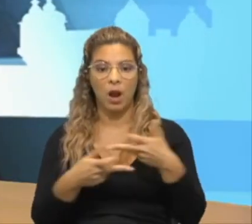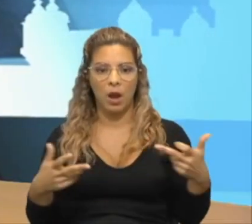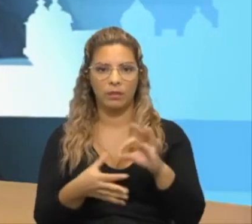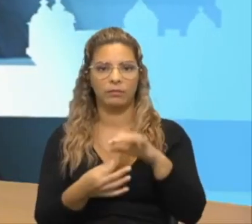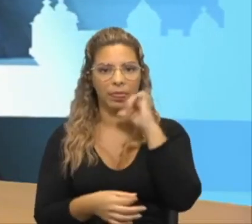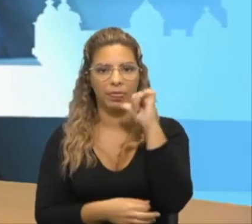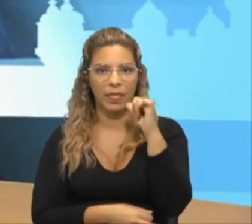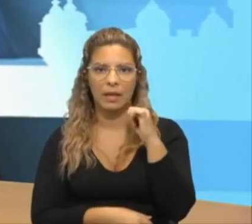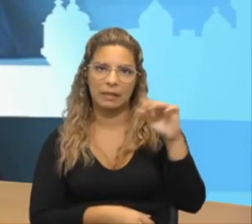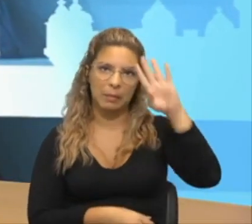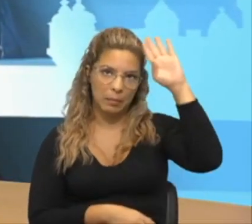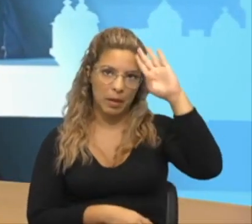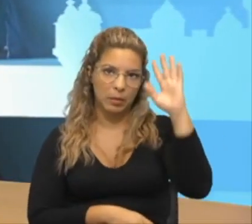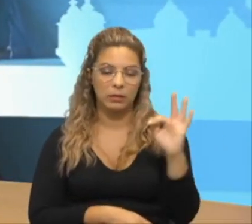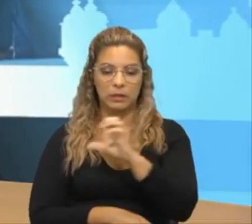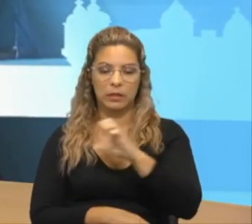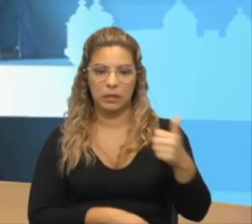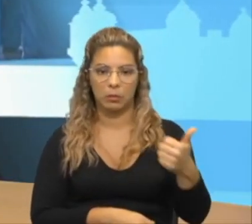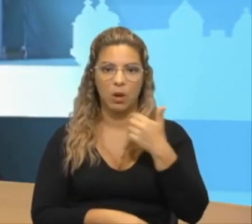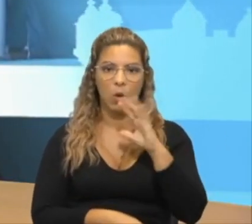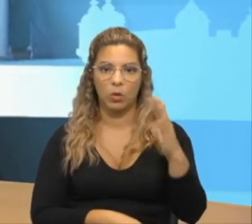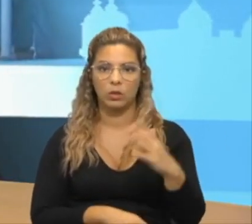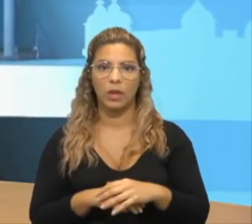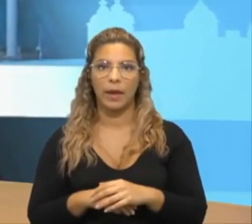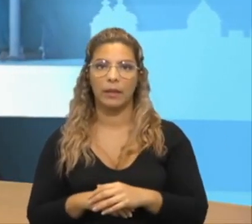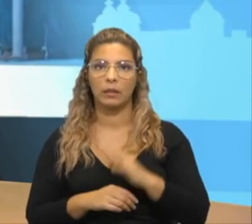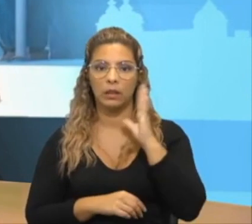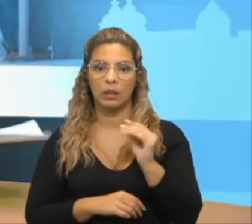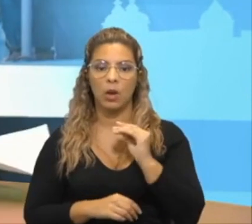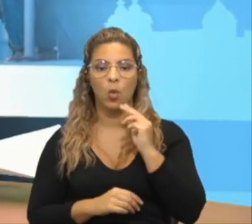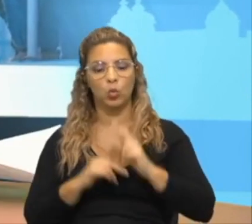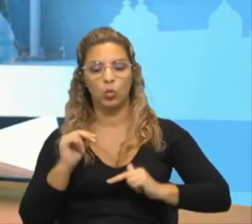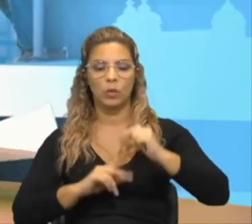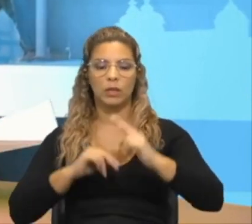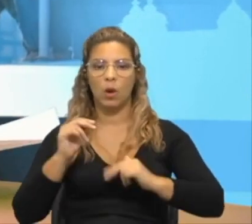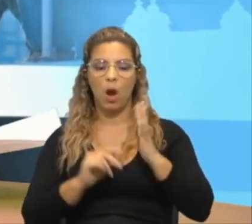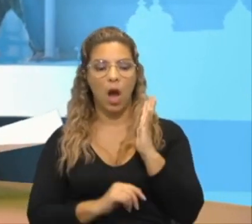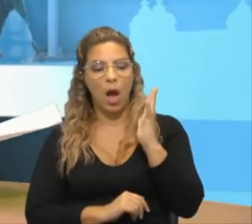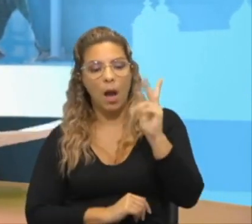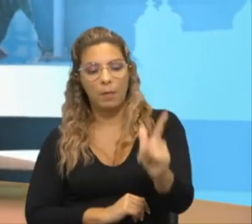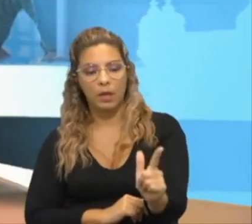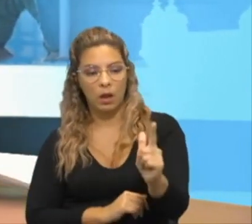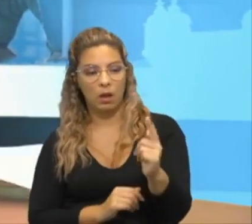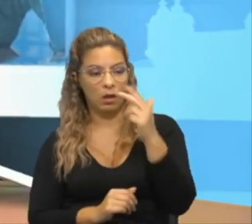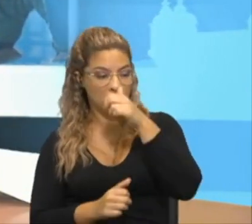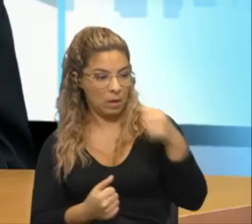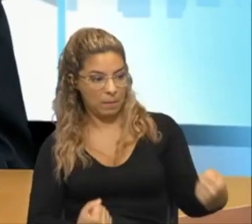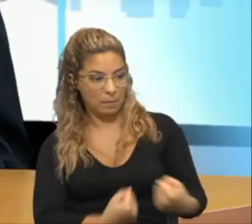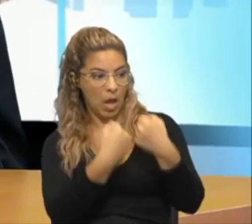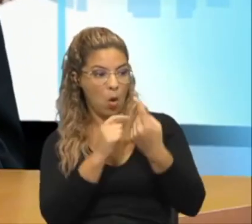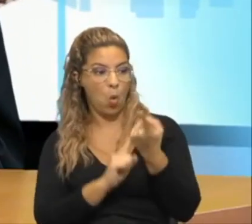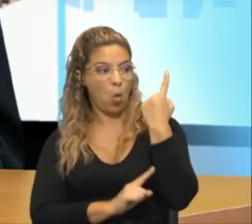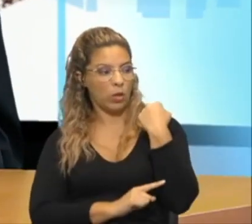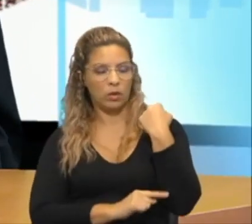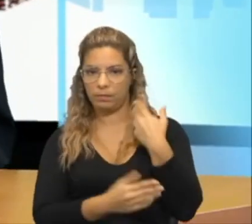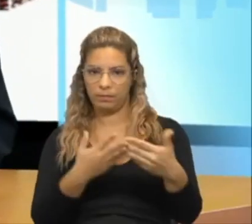Francisco, há também uma aqui no discurso do CCB, quando ele desafia a construir o amanhã juntamente com o inimigo de ontem. Exatamente. E isto